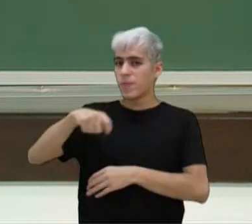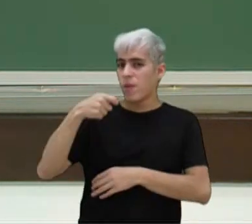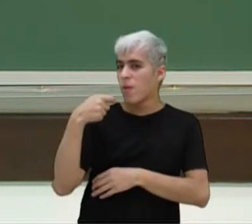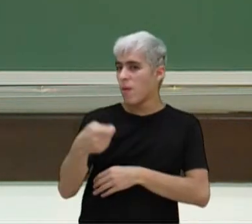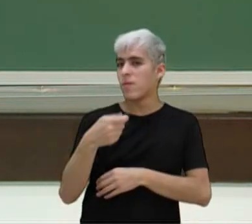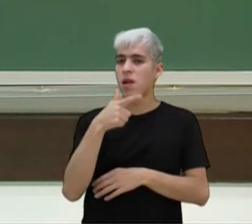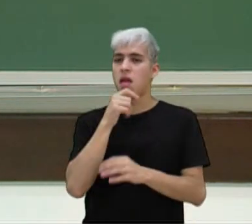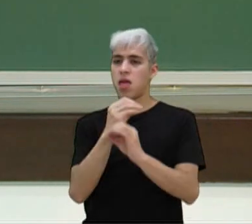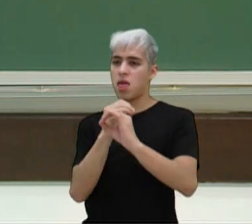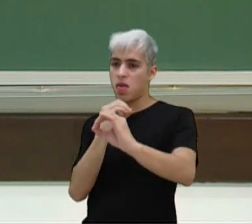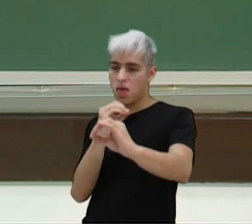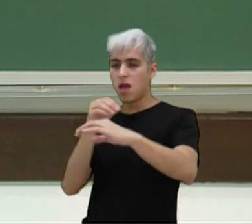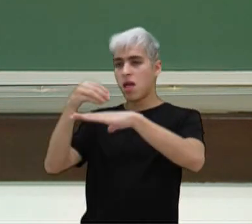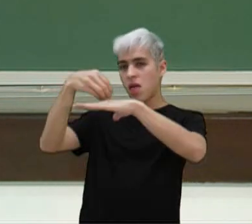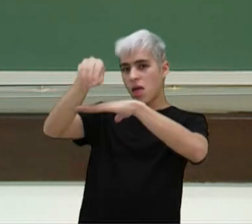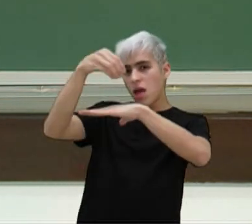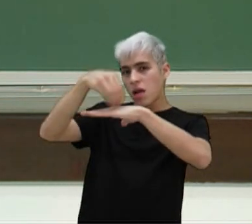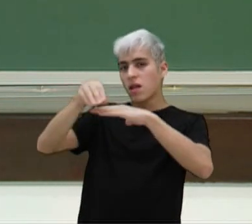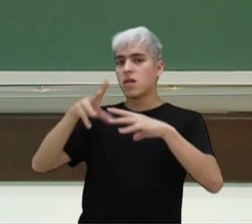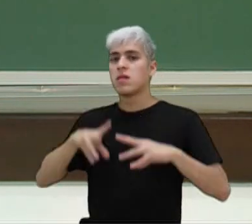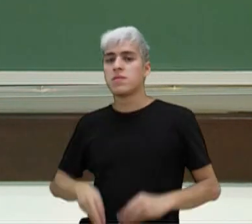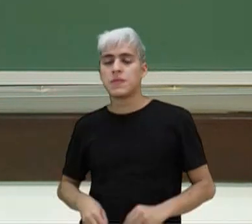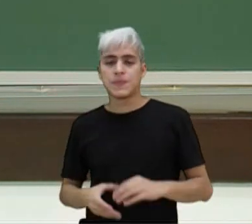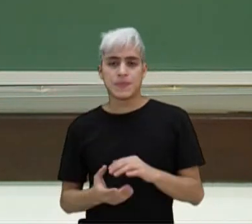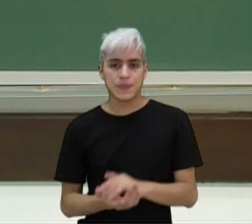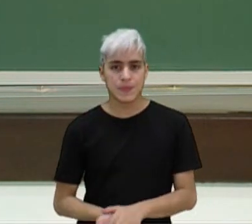ao abastecimento de água tratada.